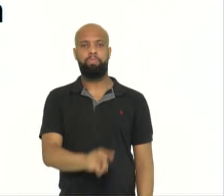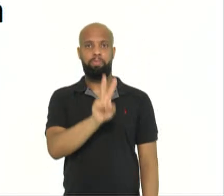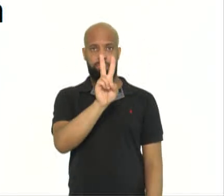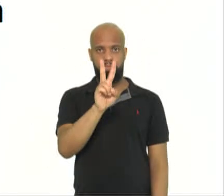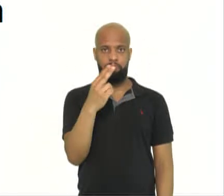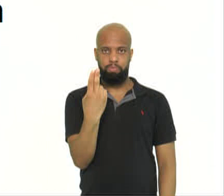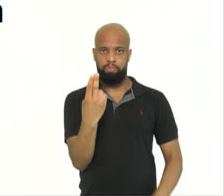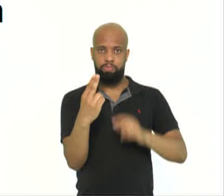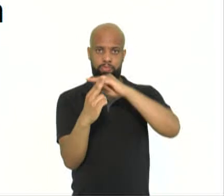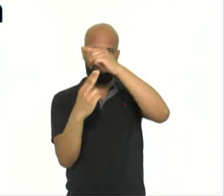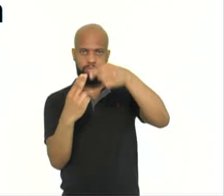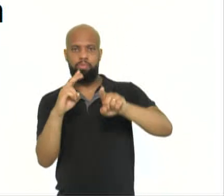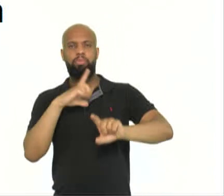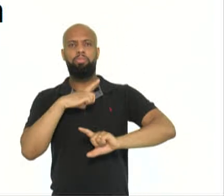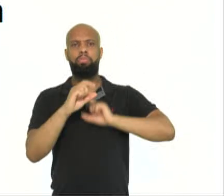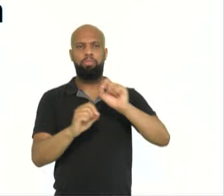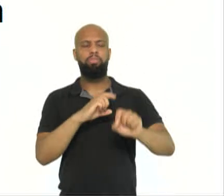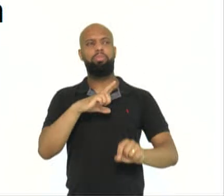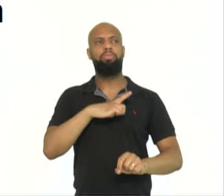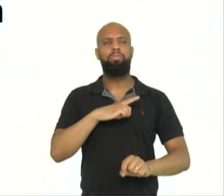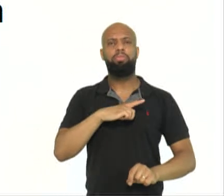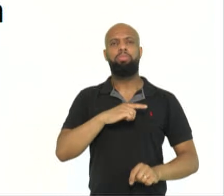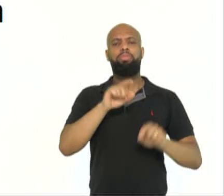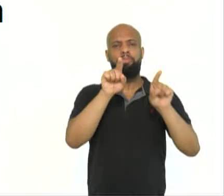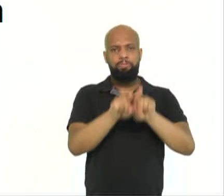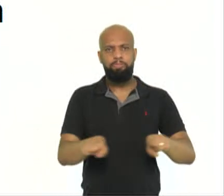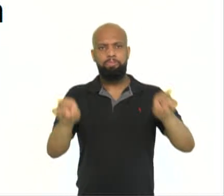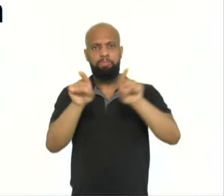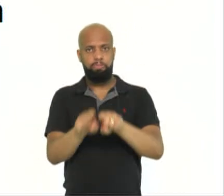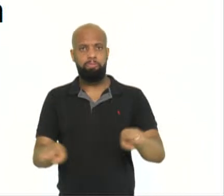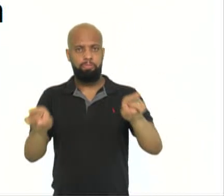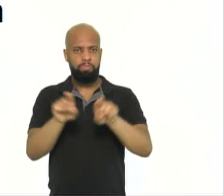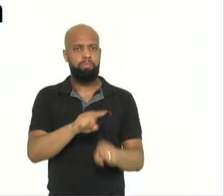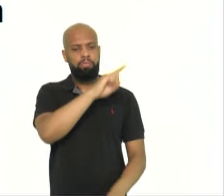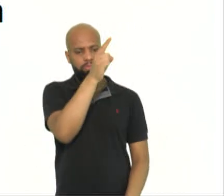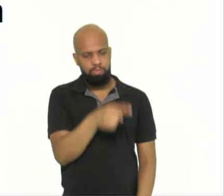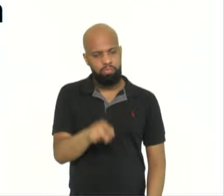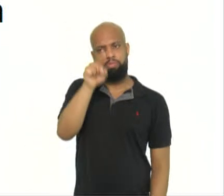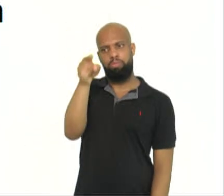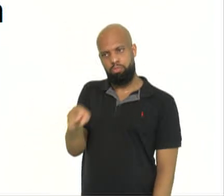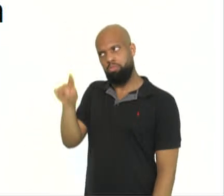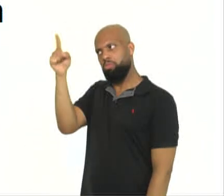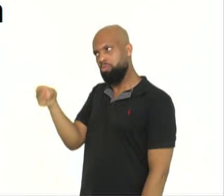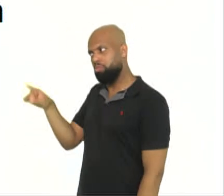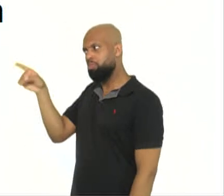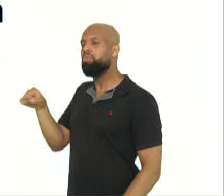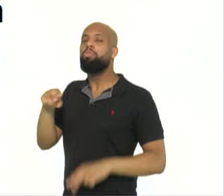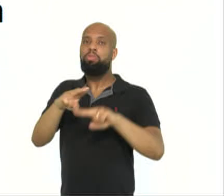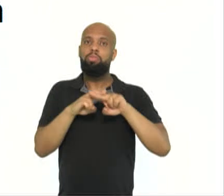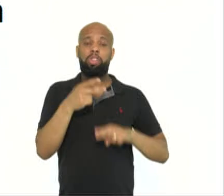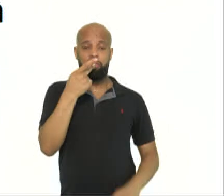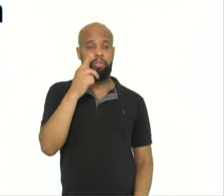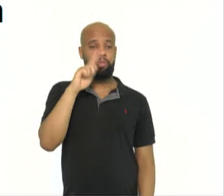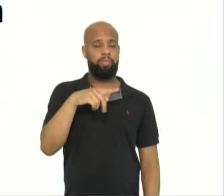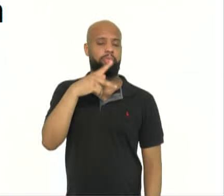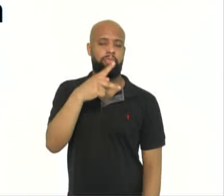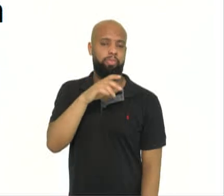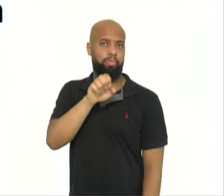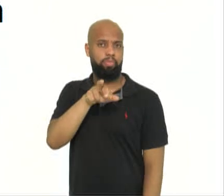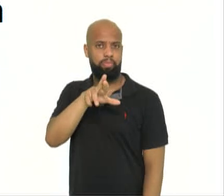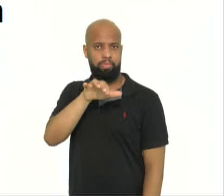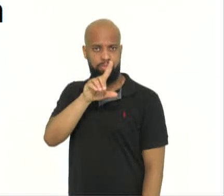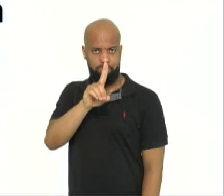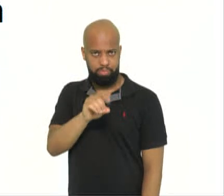a cada 2π a gente vai ter a repetição do gráfico ali, por isso a gente fala período, tá? Pois o valor de x da